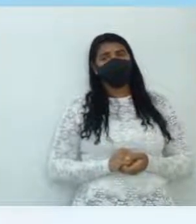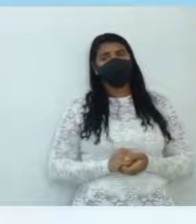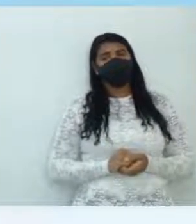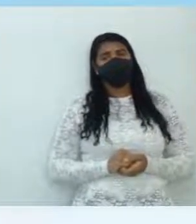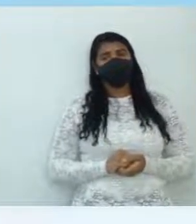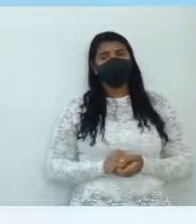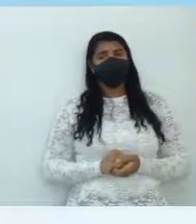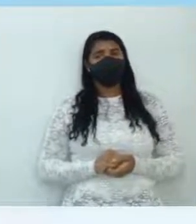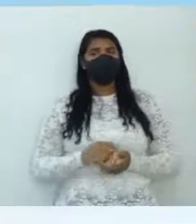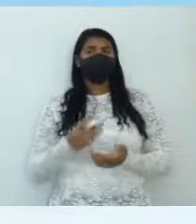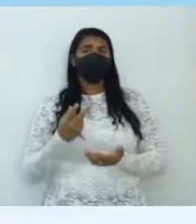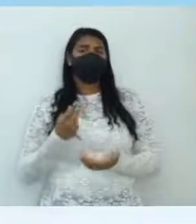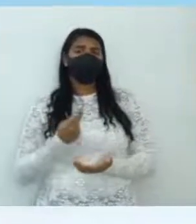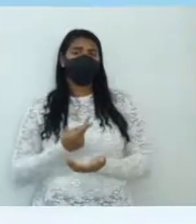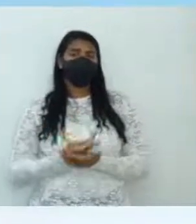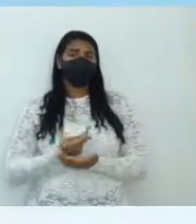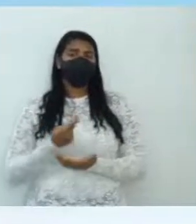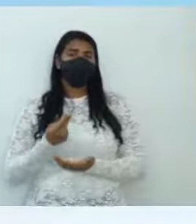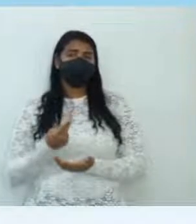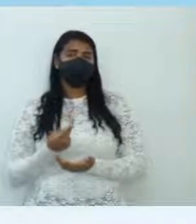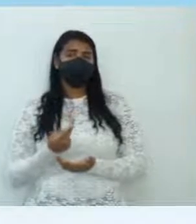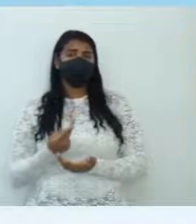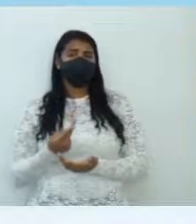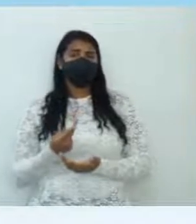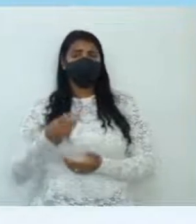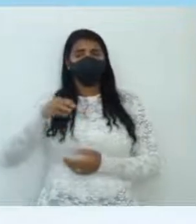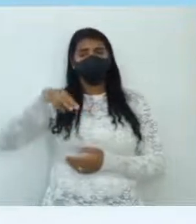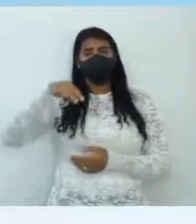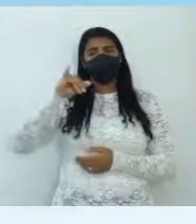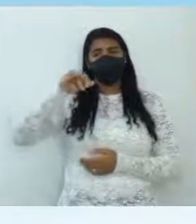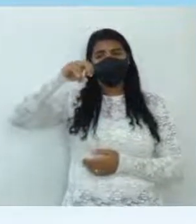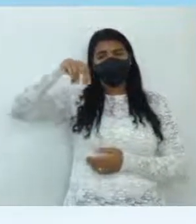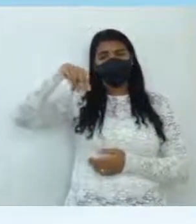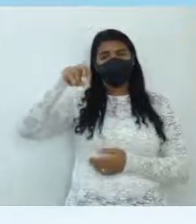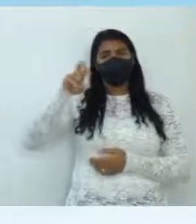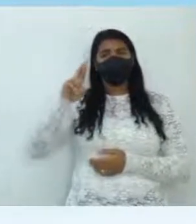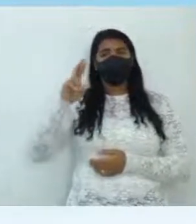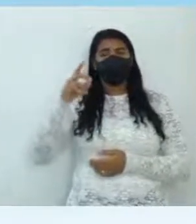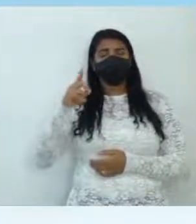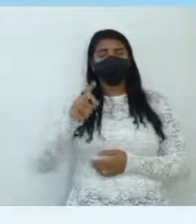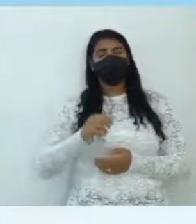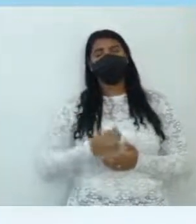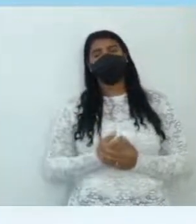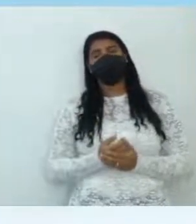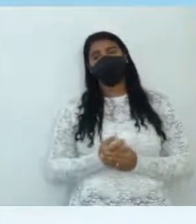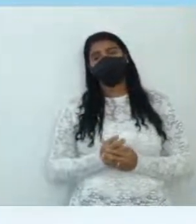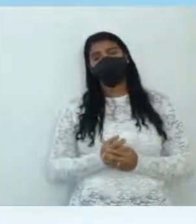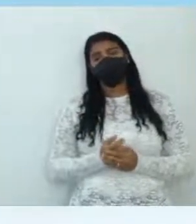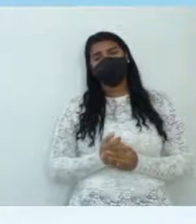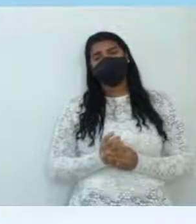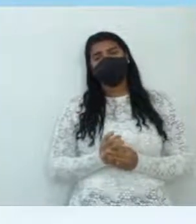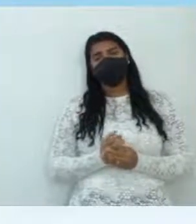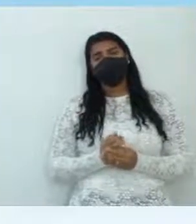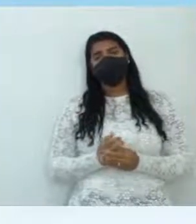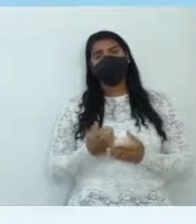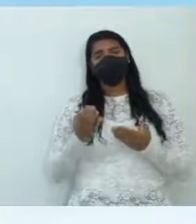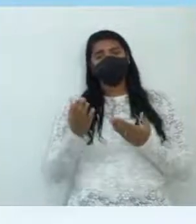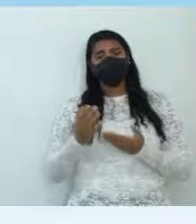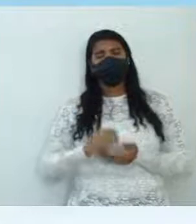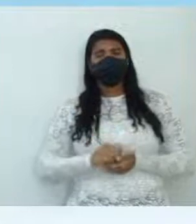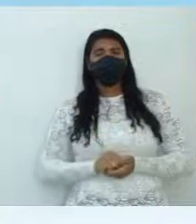ambiental que ocorreu por causa da mineração. A mineração, ela vai ser ali